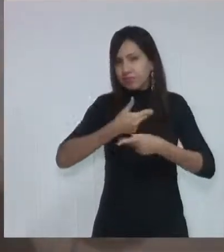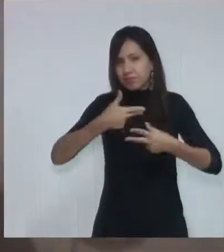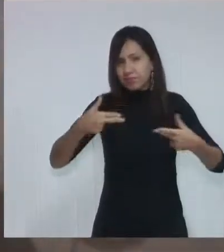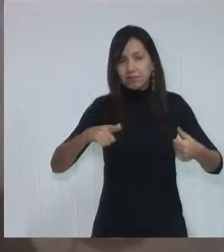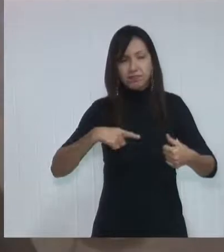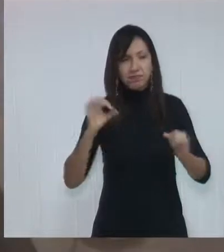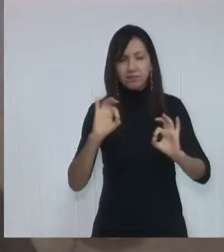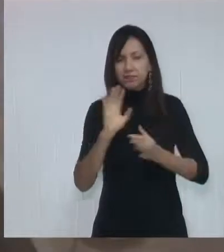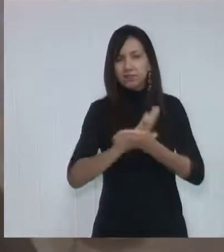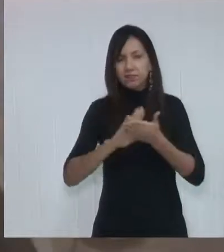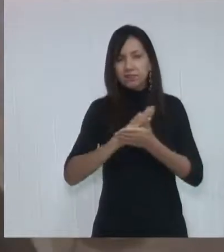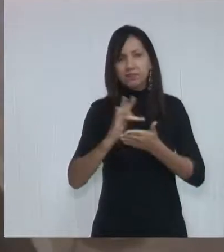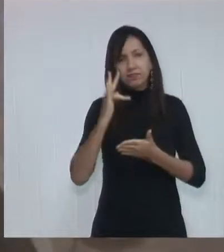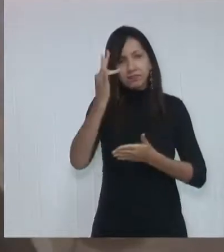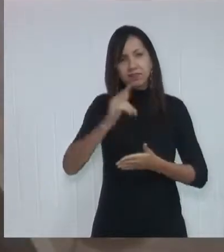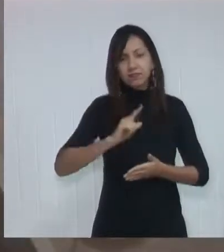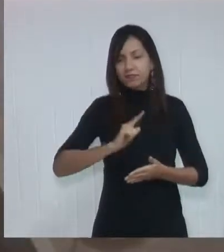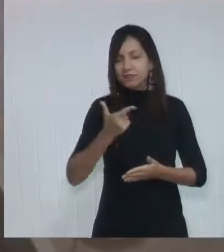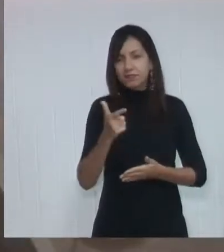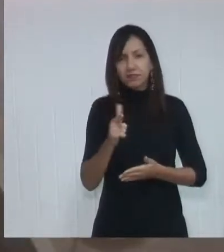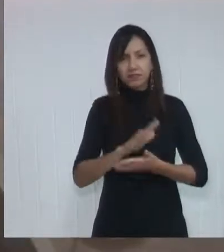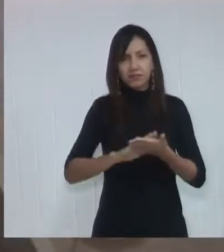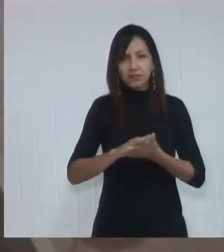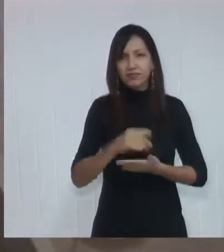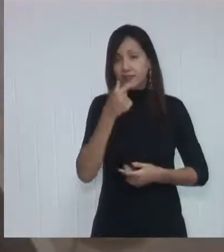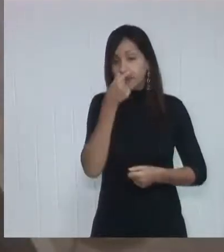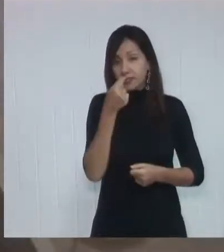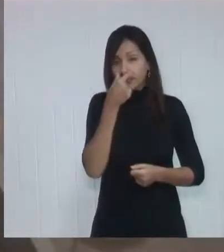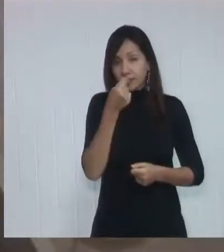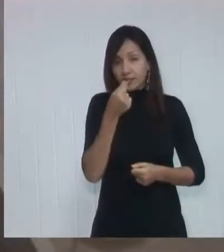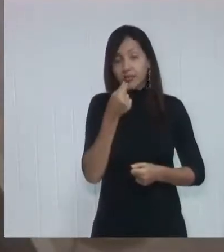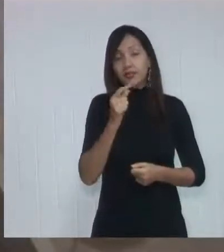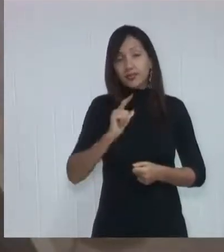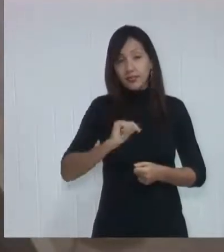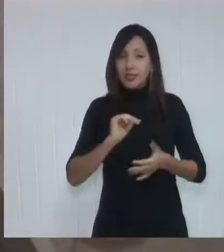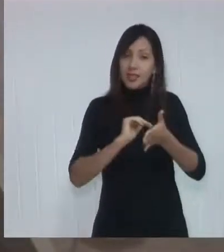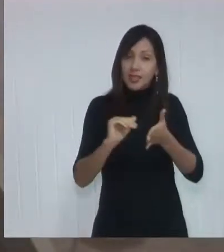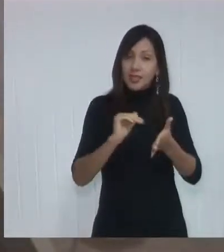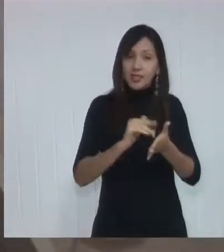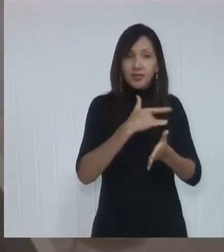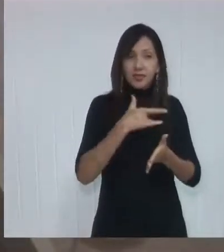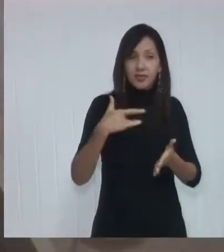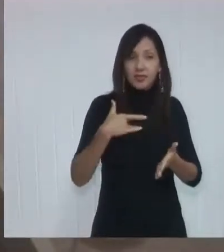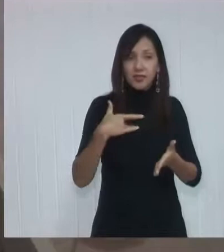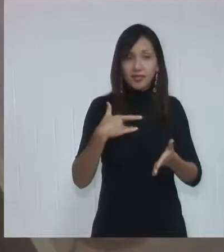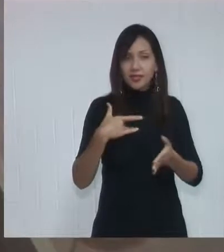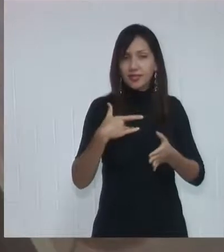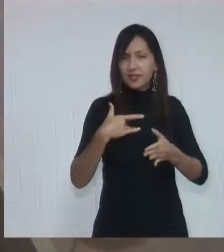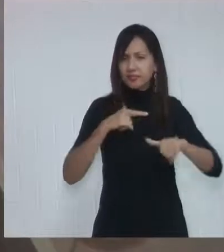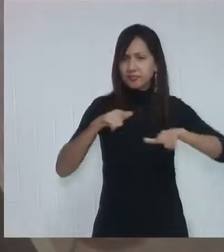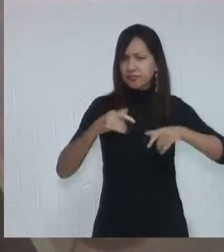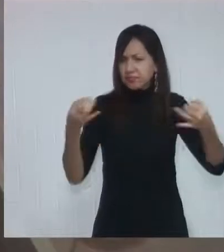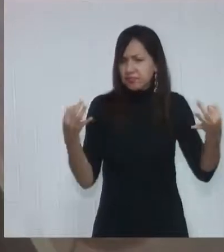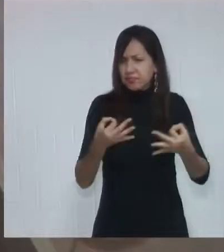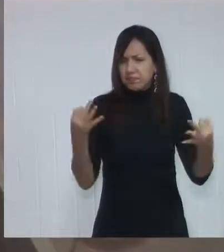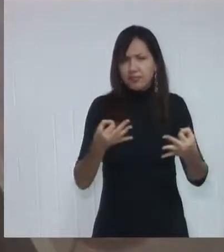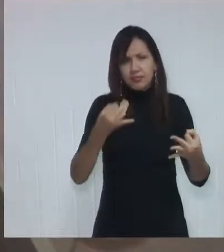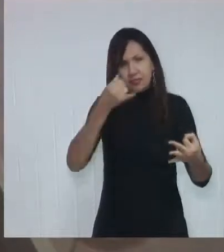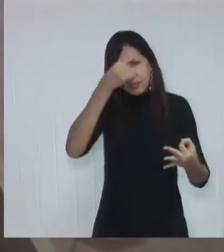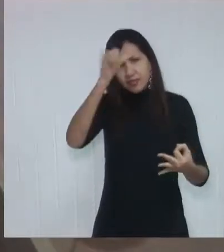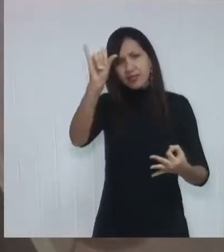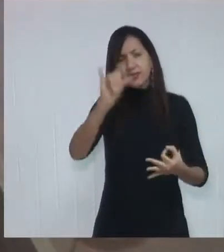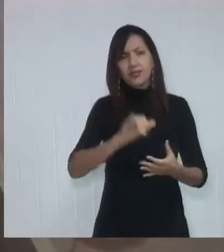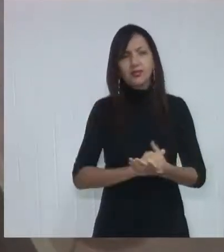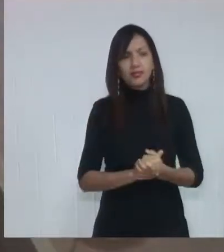vamos ter de H1N1, porque a Secretaria de Saúde tem feito um trabalho brilhante nessa questão preventiva.